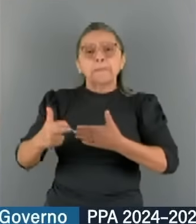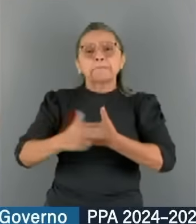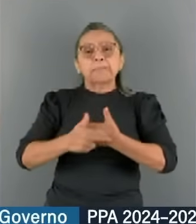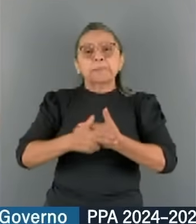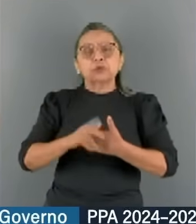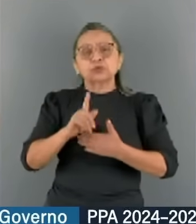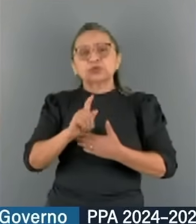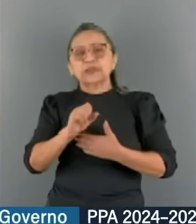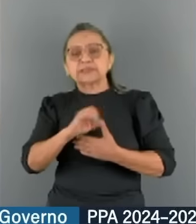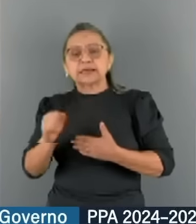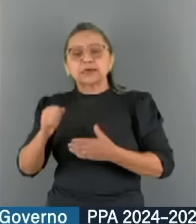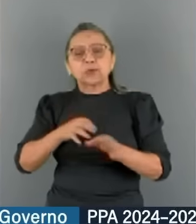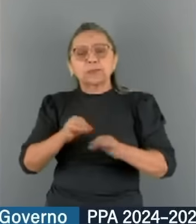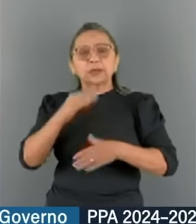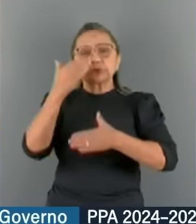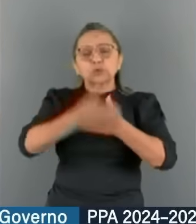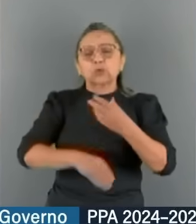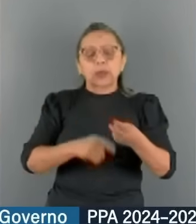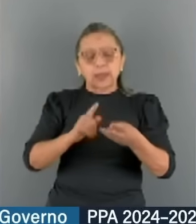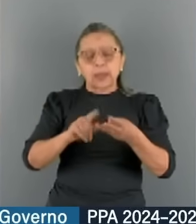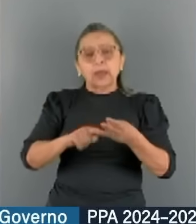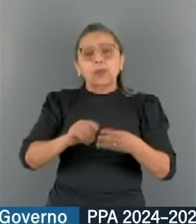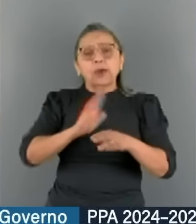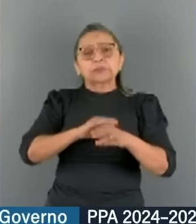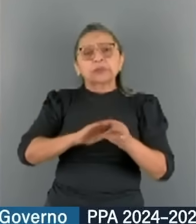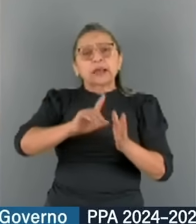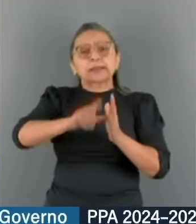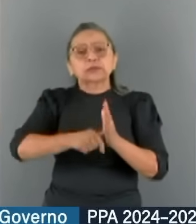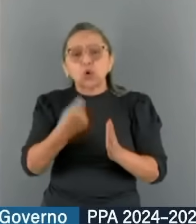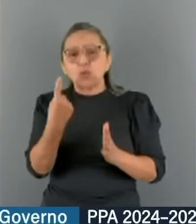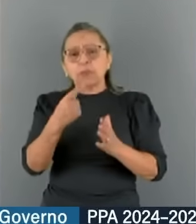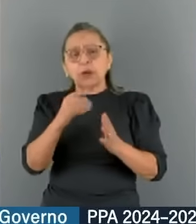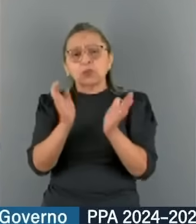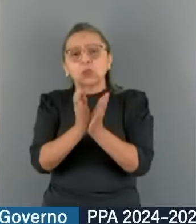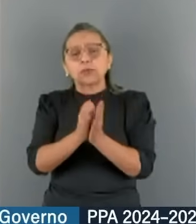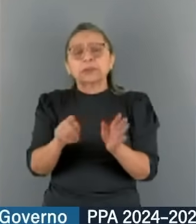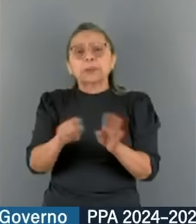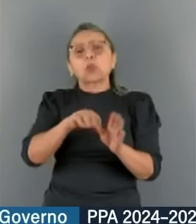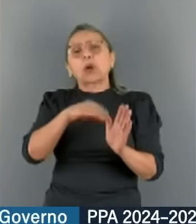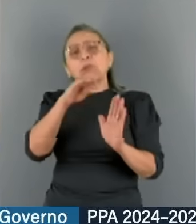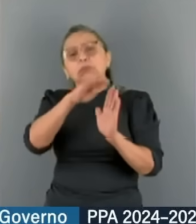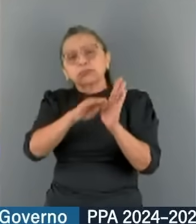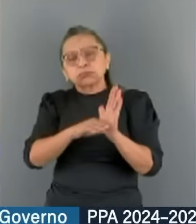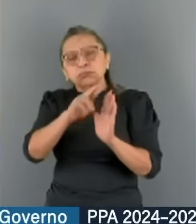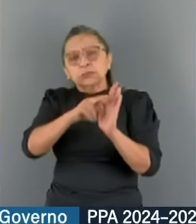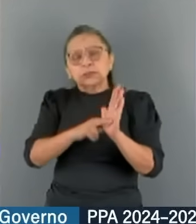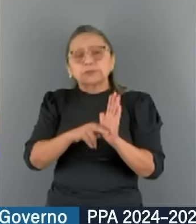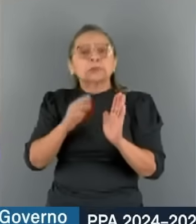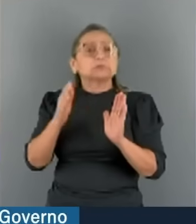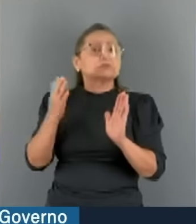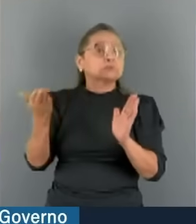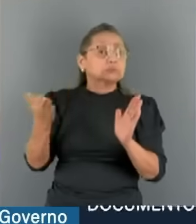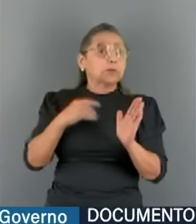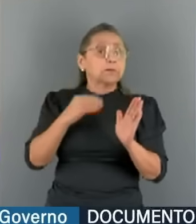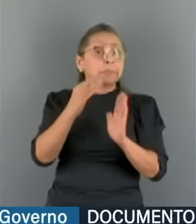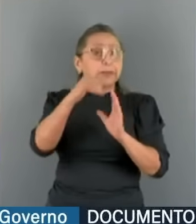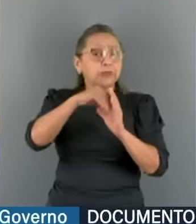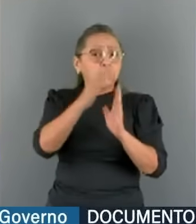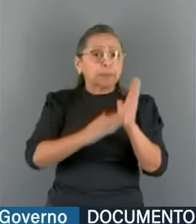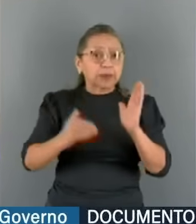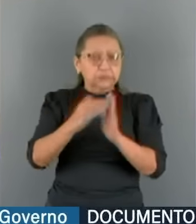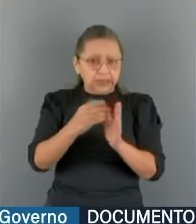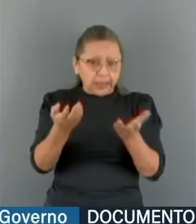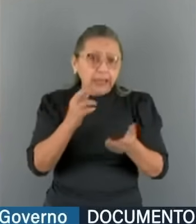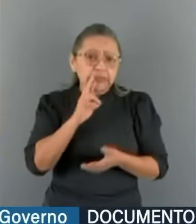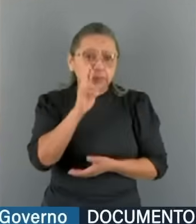é? O ativamento tardio do plano apenas com uma linha. E as medidas tomadas no Palácio do Planalto. O senhor deseja responder as perguntas que o